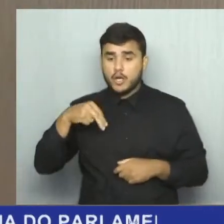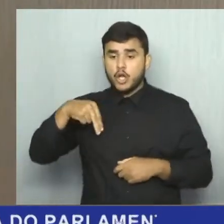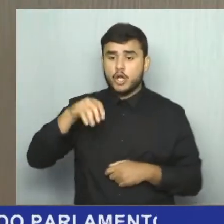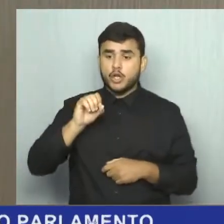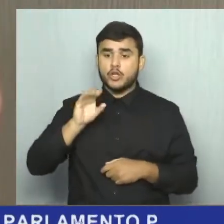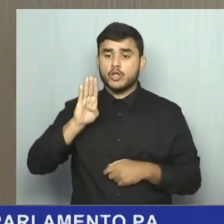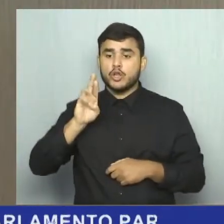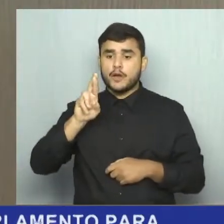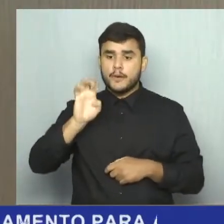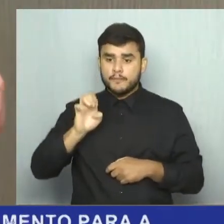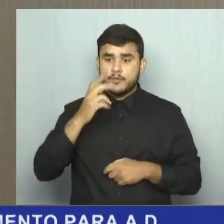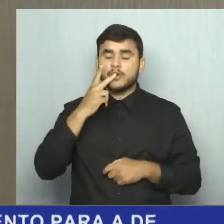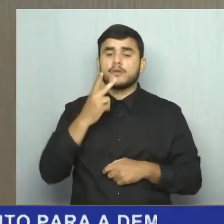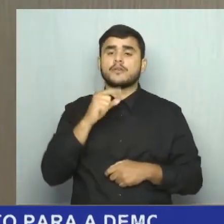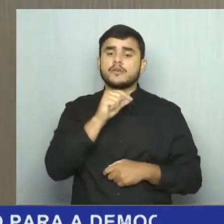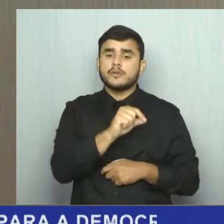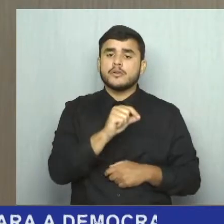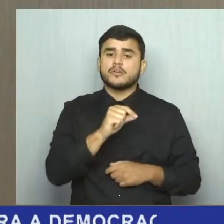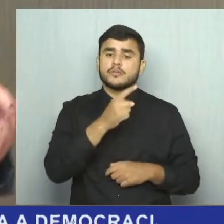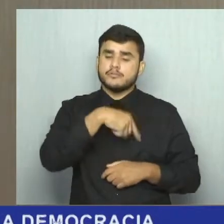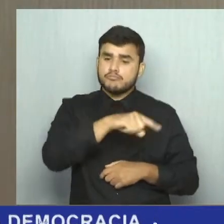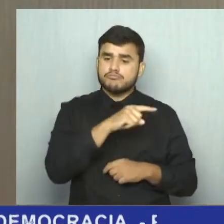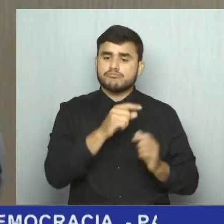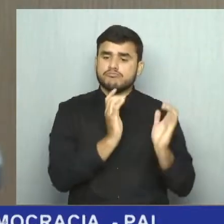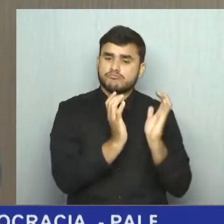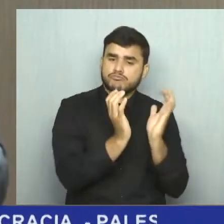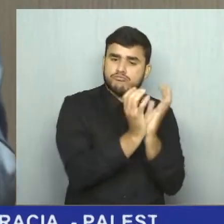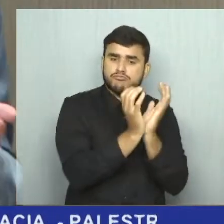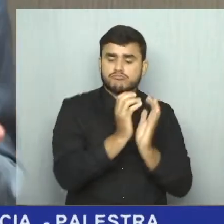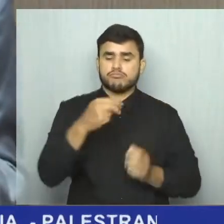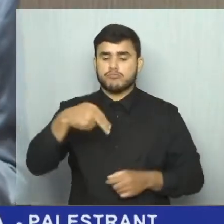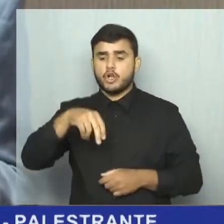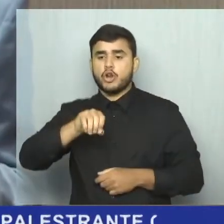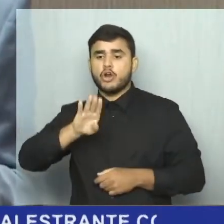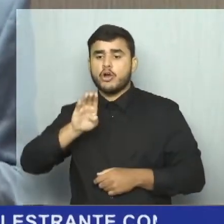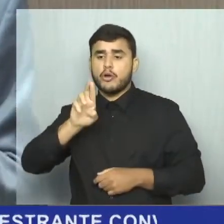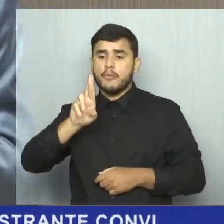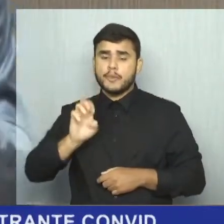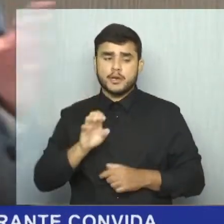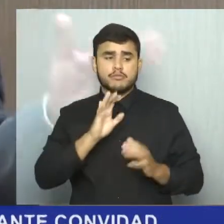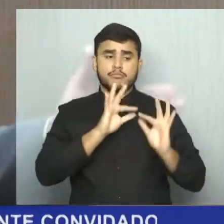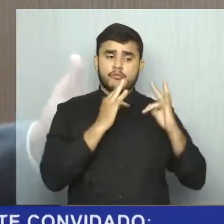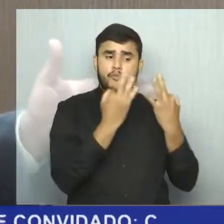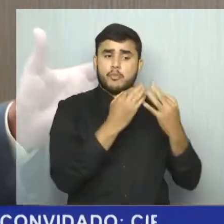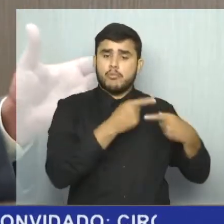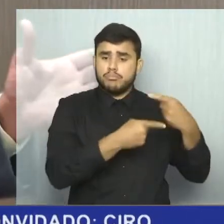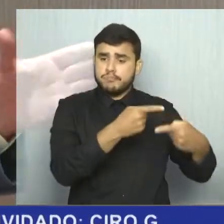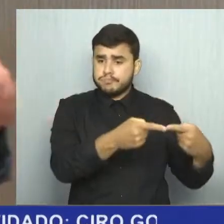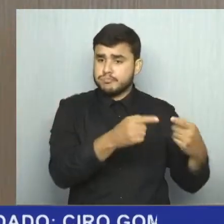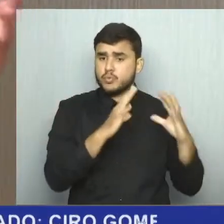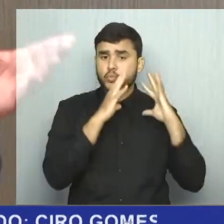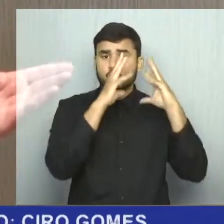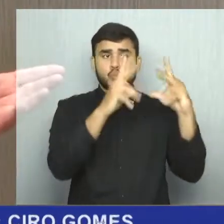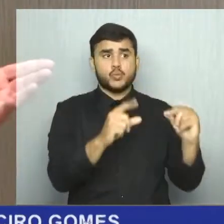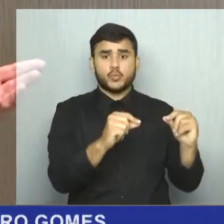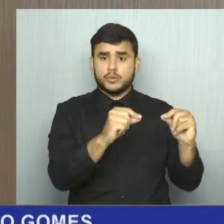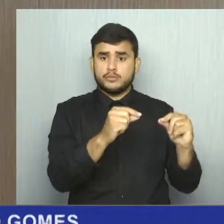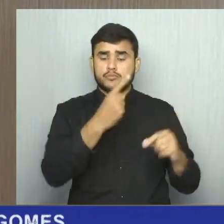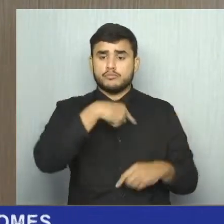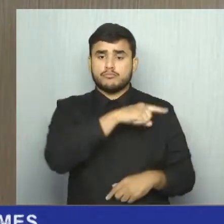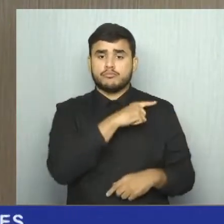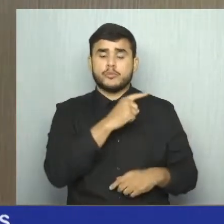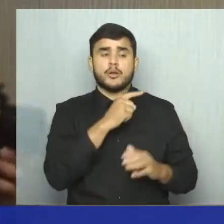se sucedia por mero título nobiliárquico, por mera transição de sangue, com a propriedade de todos os fatores de produção,